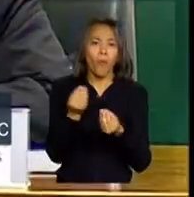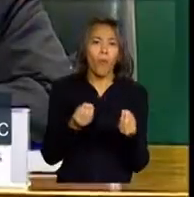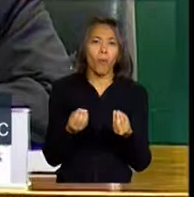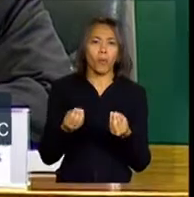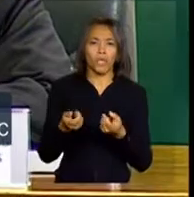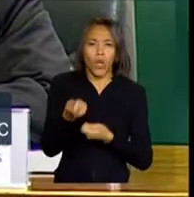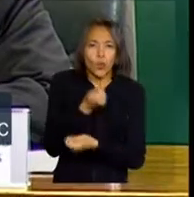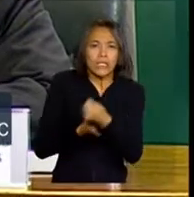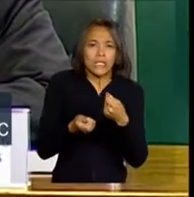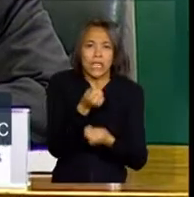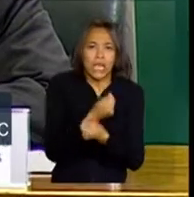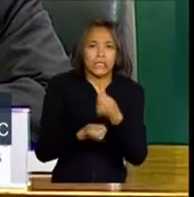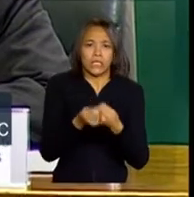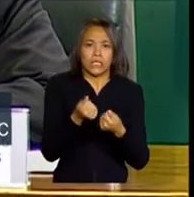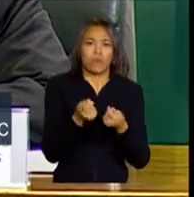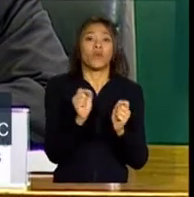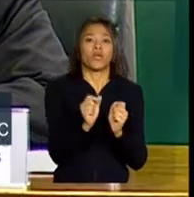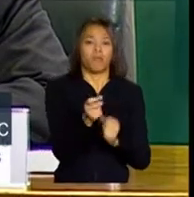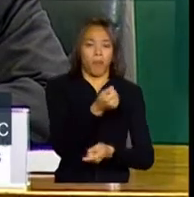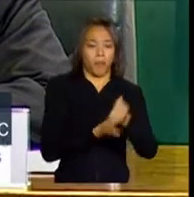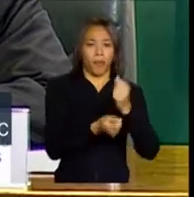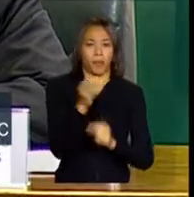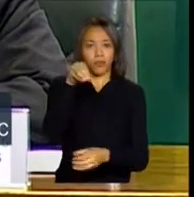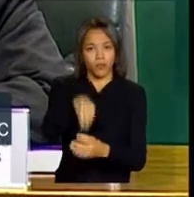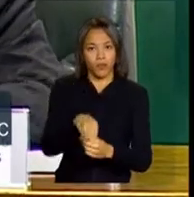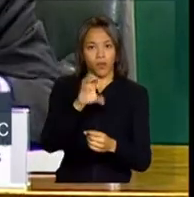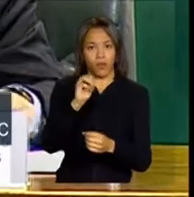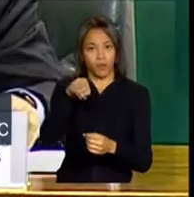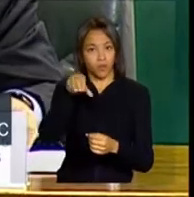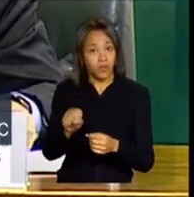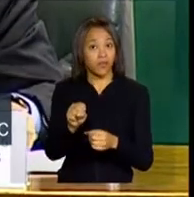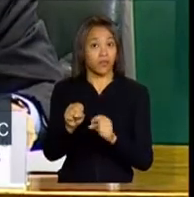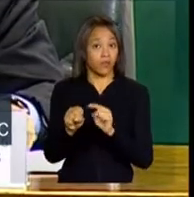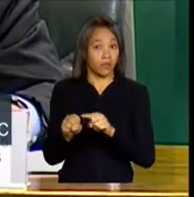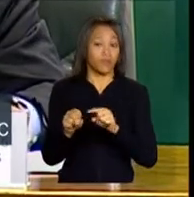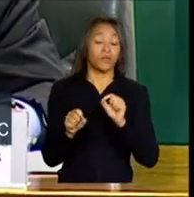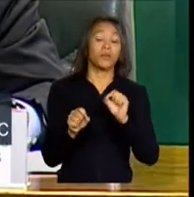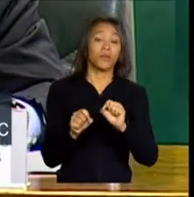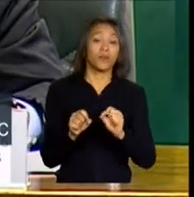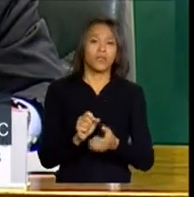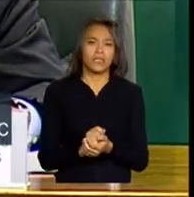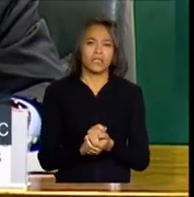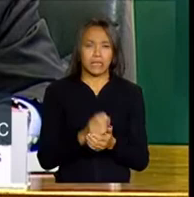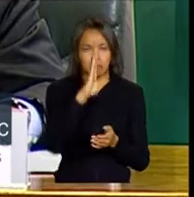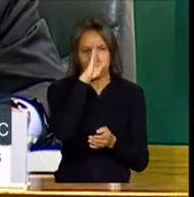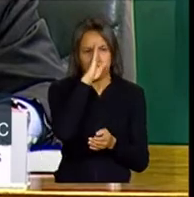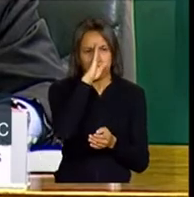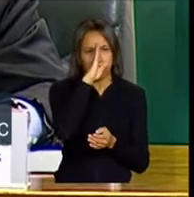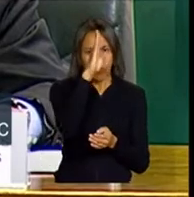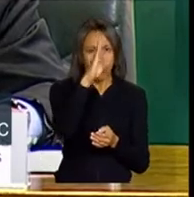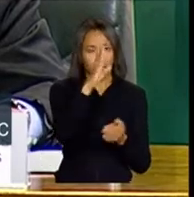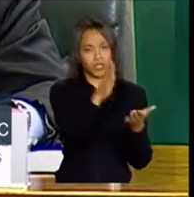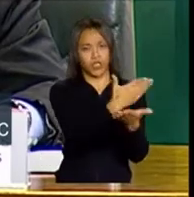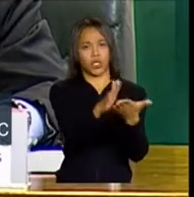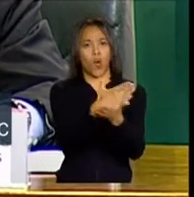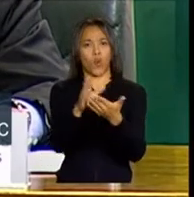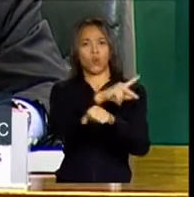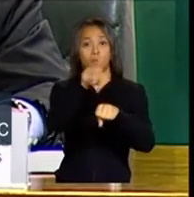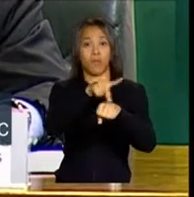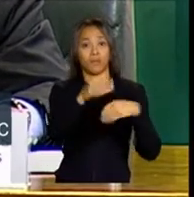rodadas negociação comercial construídas exclusivamente em torno das prioridades de certos países